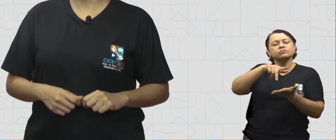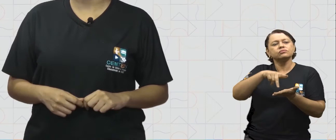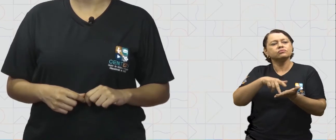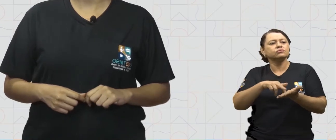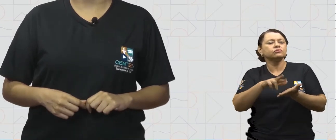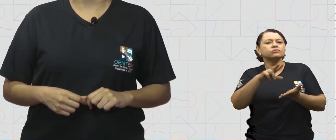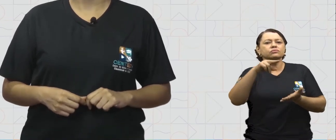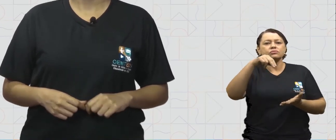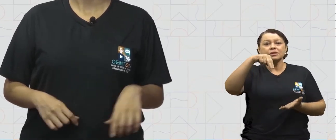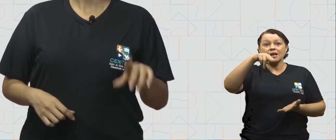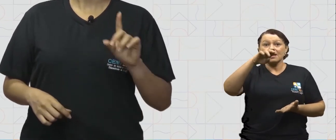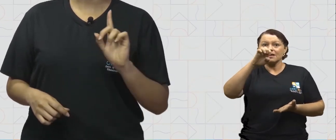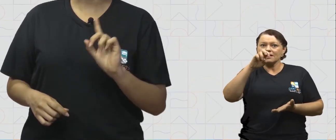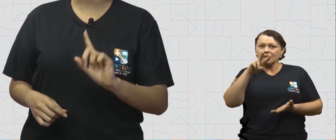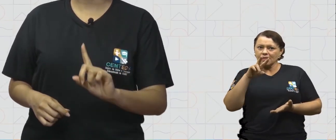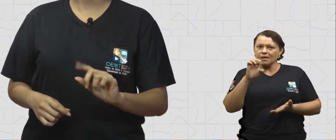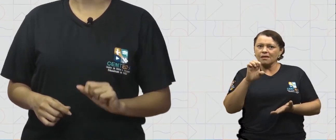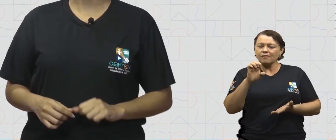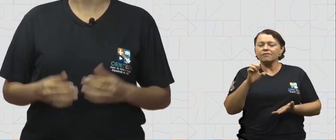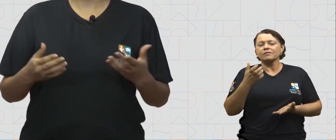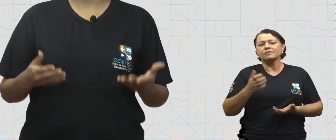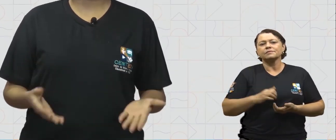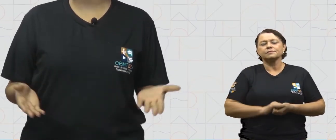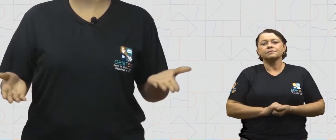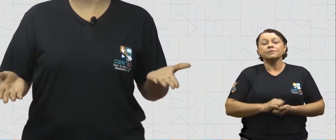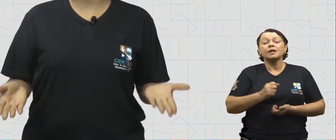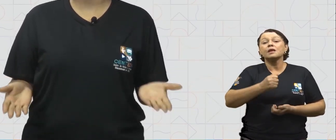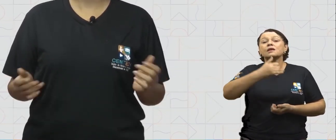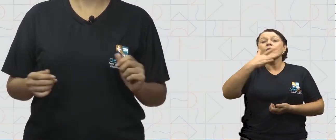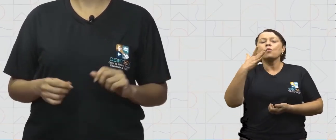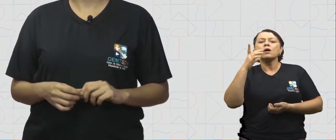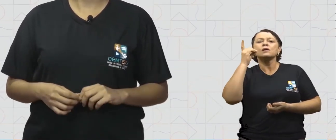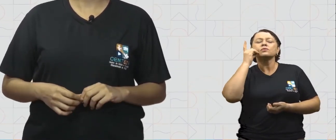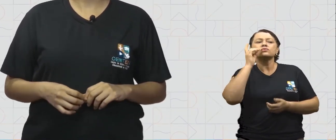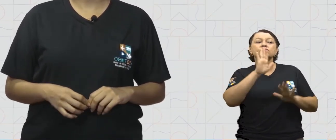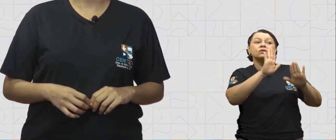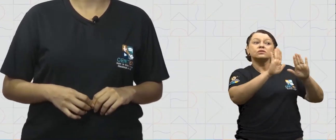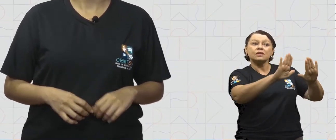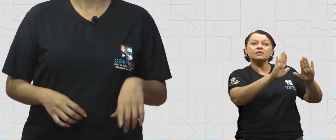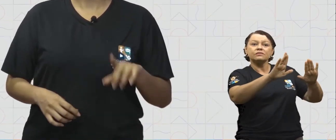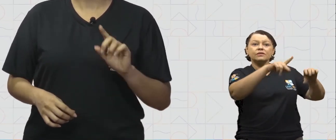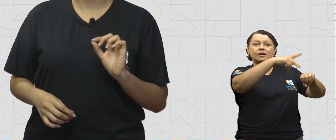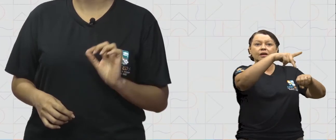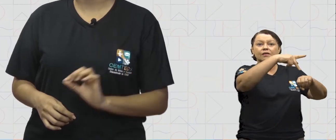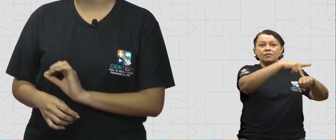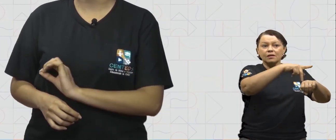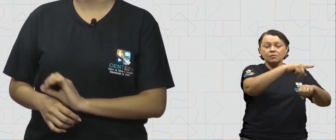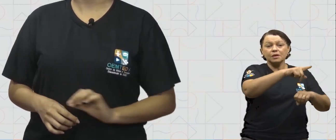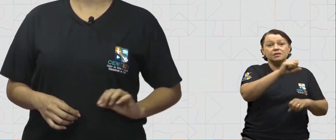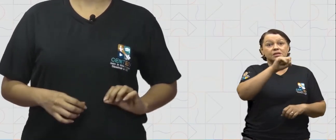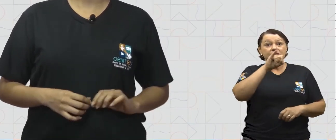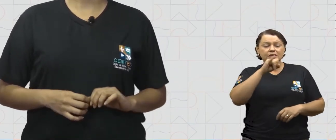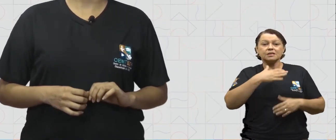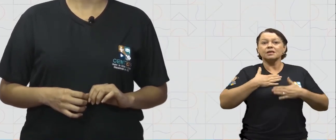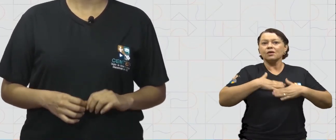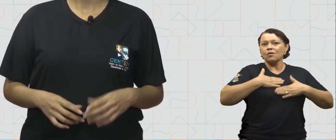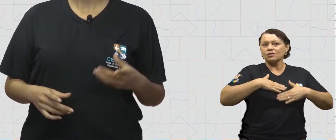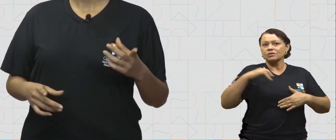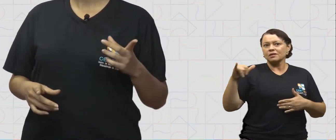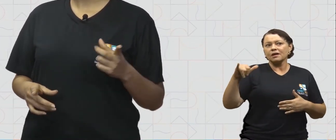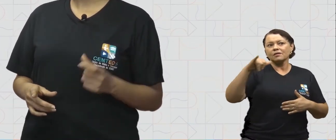elas conhecerem a neve. Podemos também pôr quantos dias elas ficaram por lá e se elas gostaram da